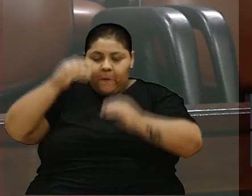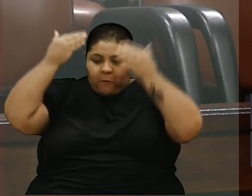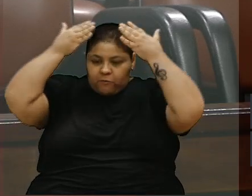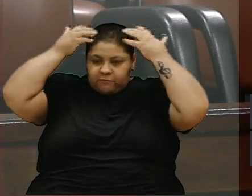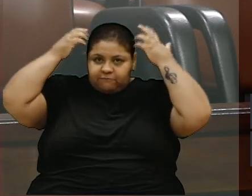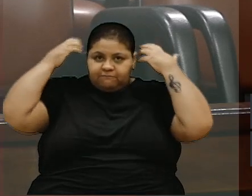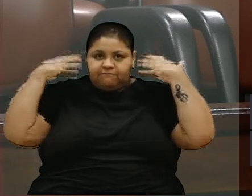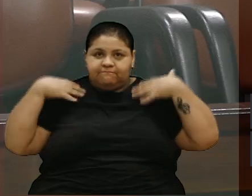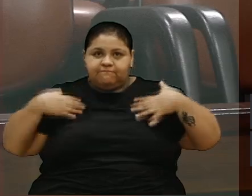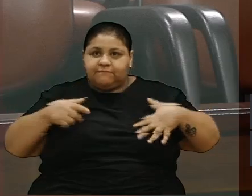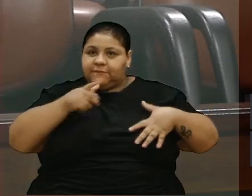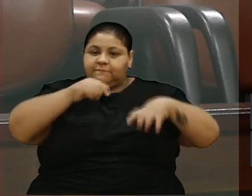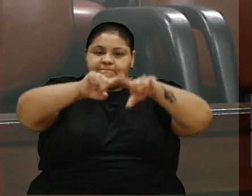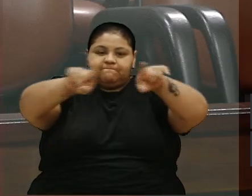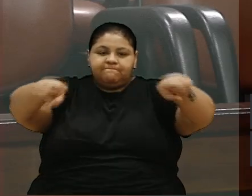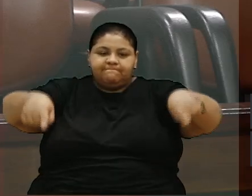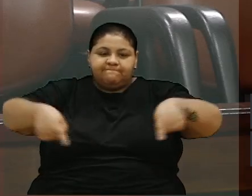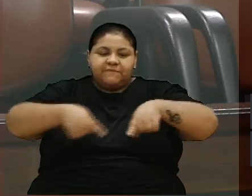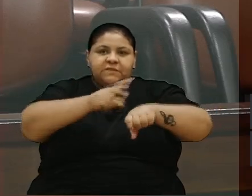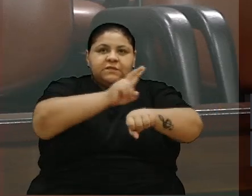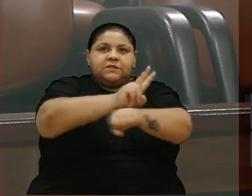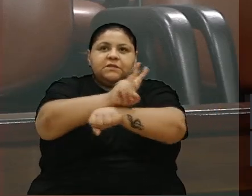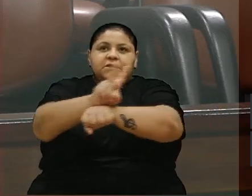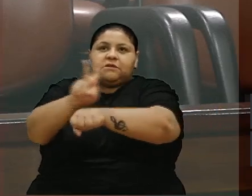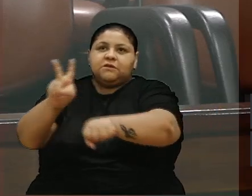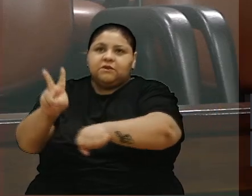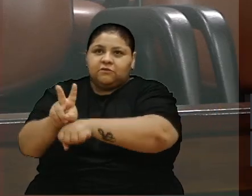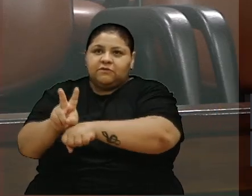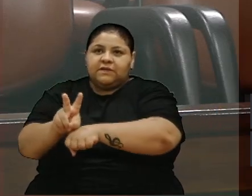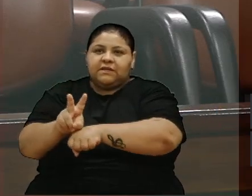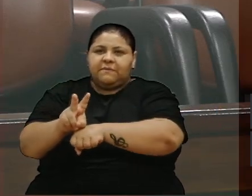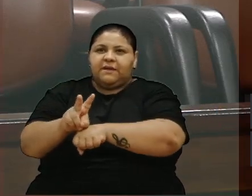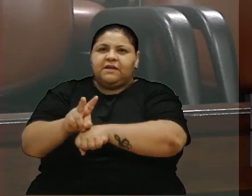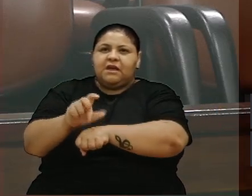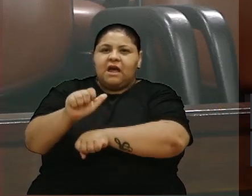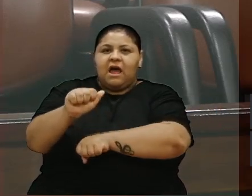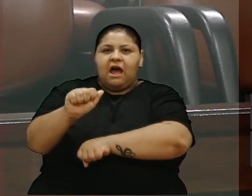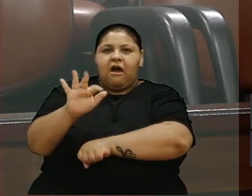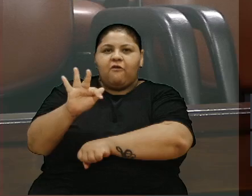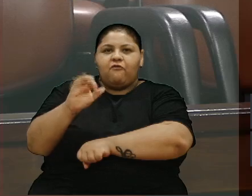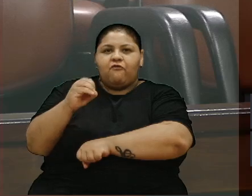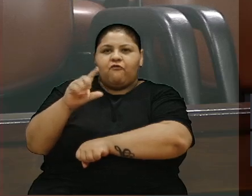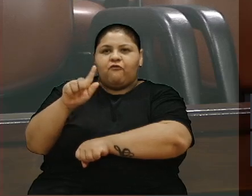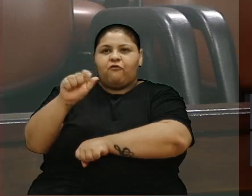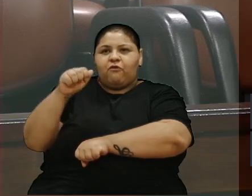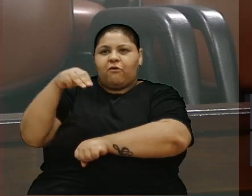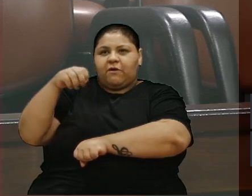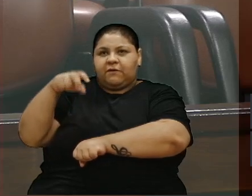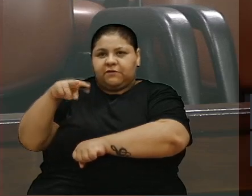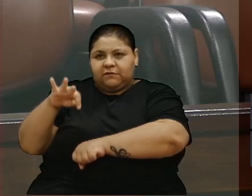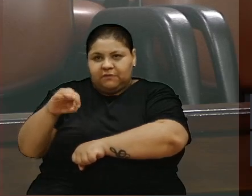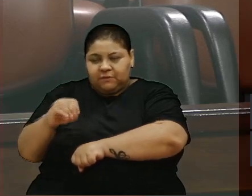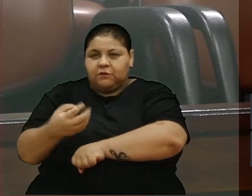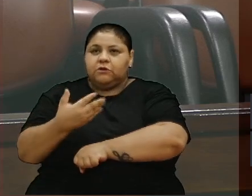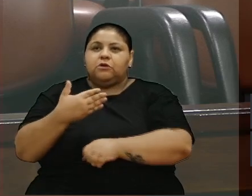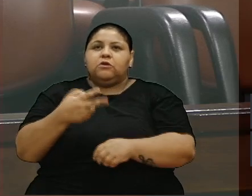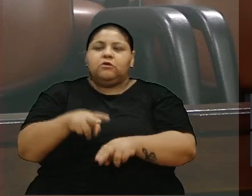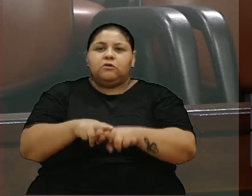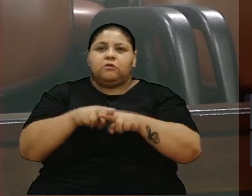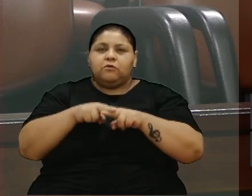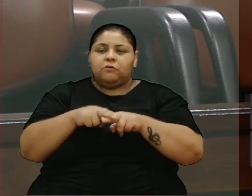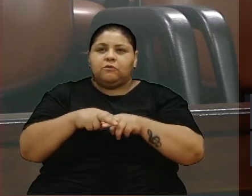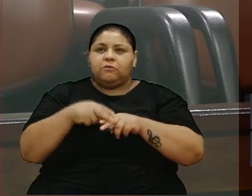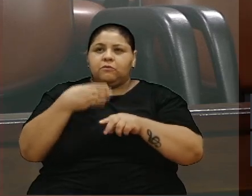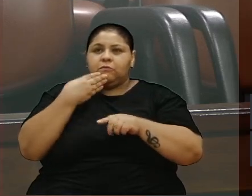represas e a prevenção de afogamentos. Devido a isso, a gente propôs uma homenagem, um voto